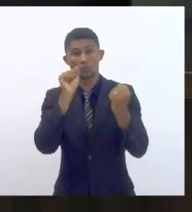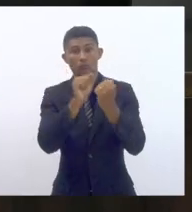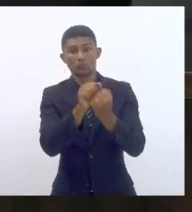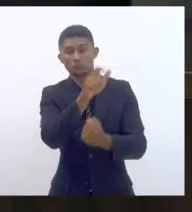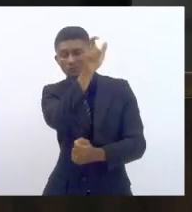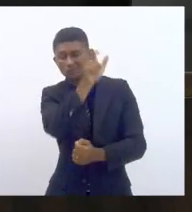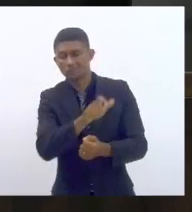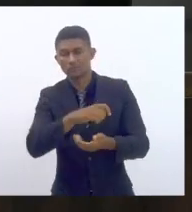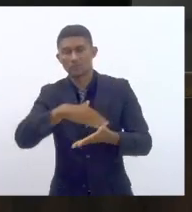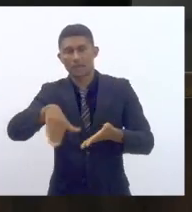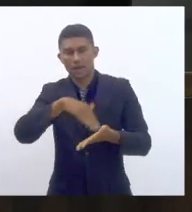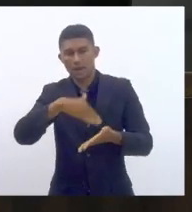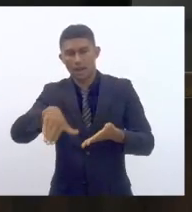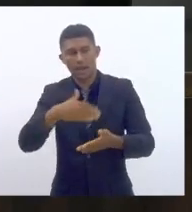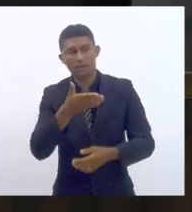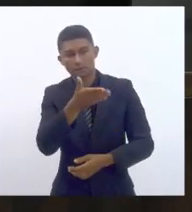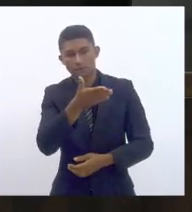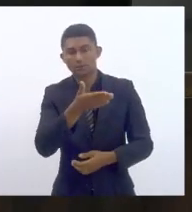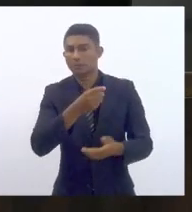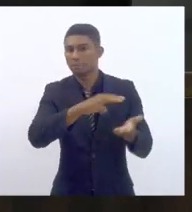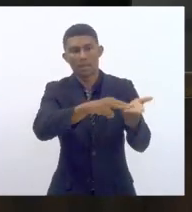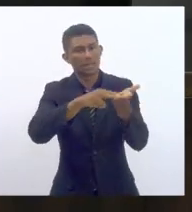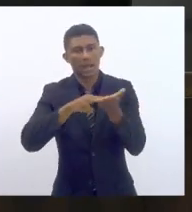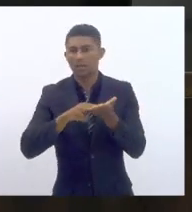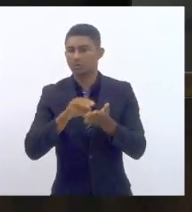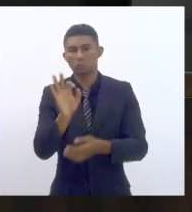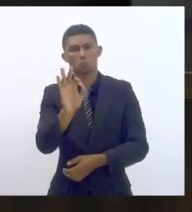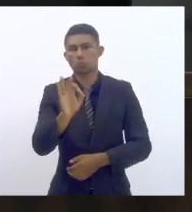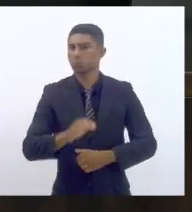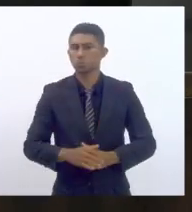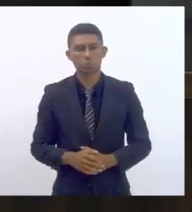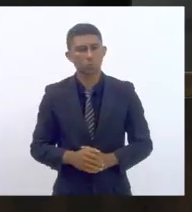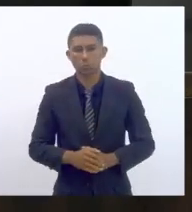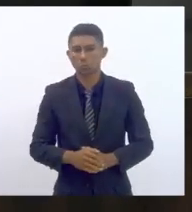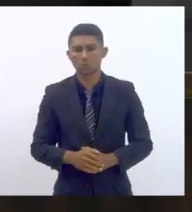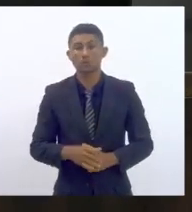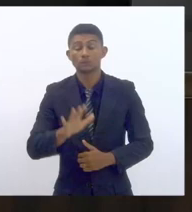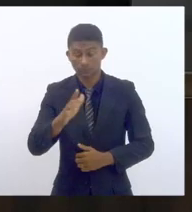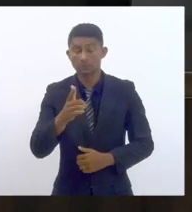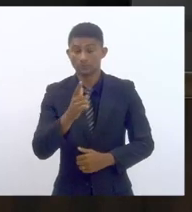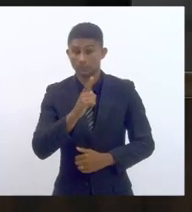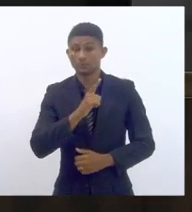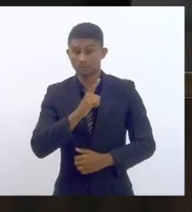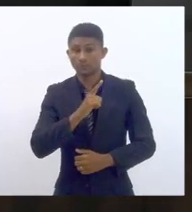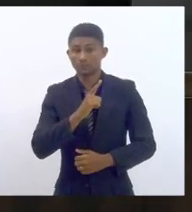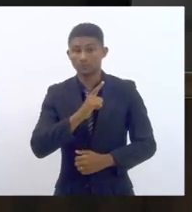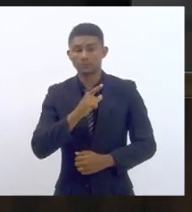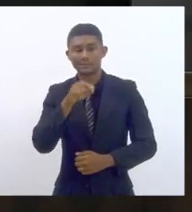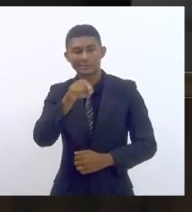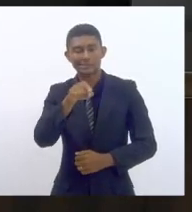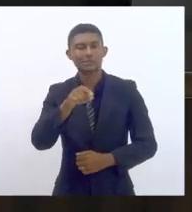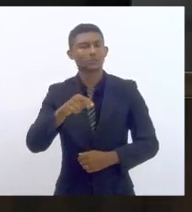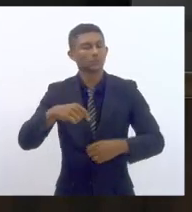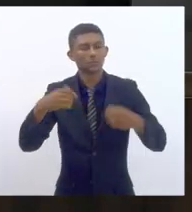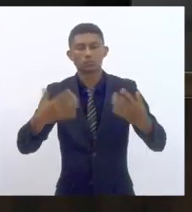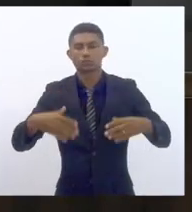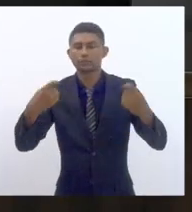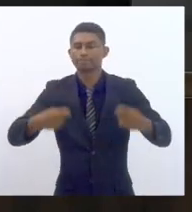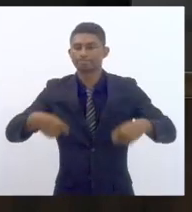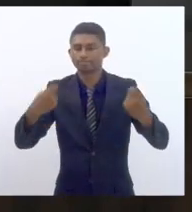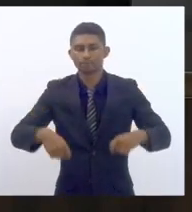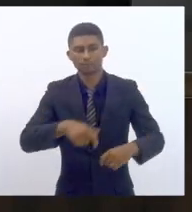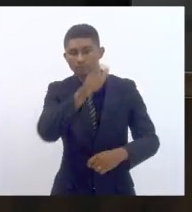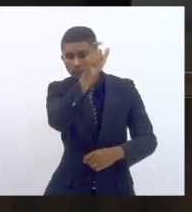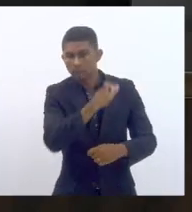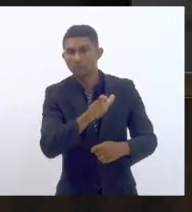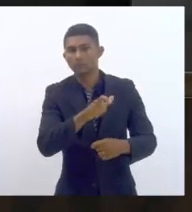secretário Alexandre, a mensagem não chegou. Mas tem uma necessidade que o próprio secretário me trouxe,